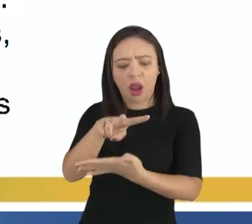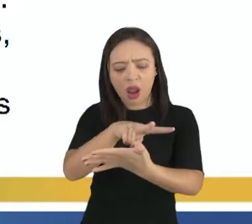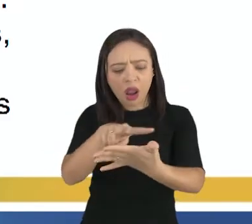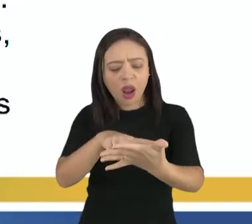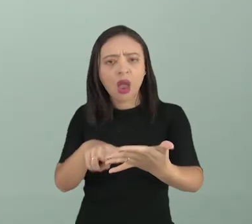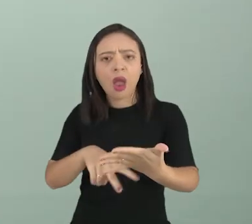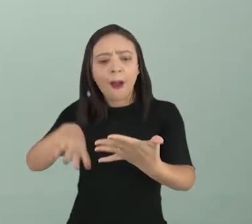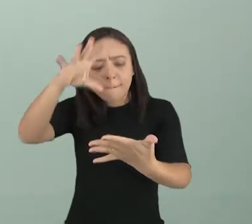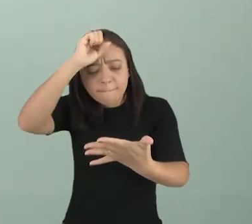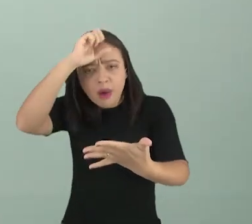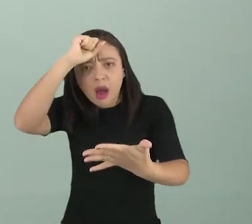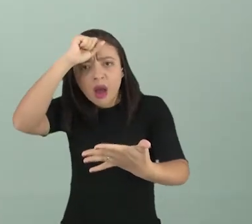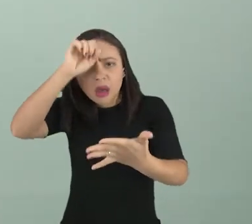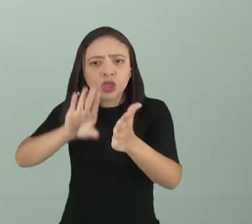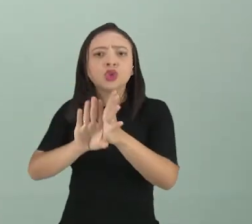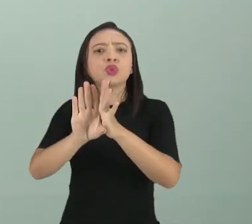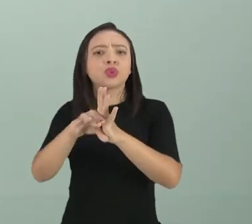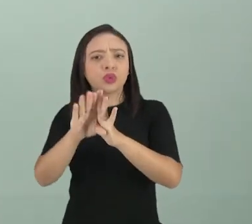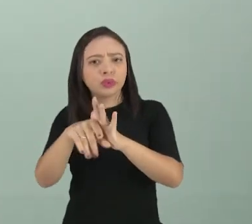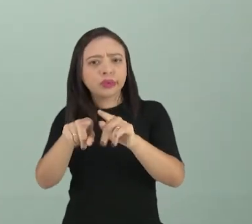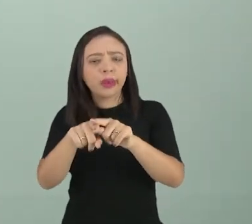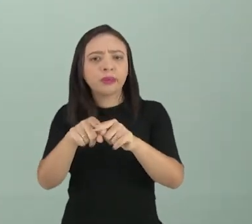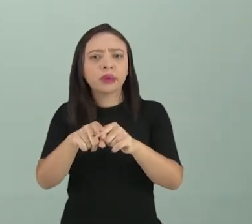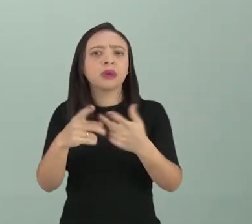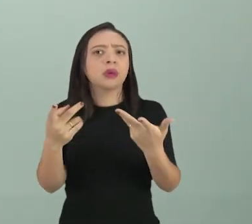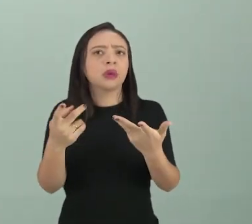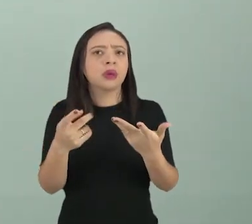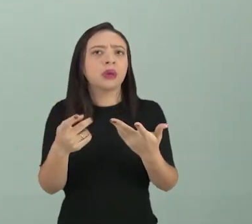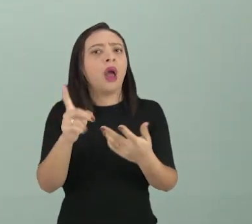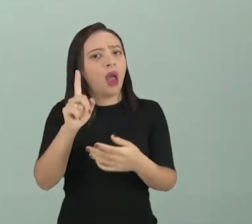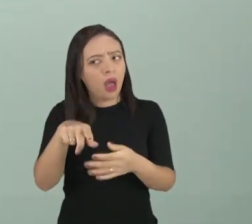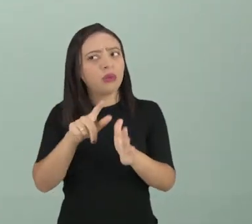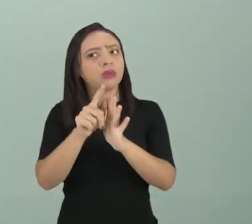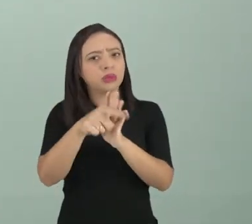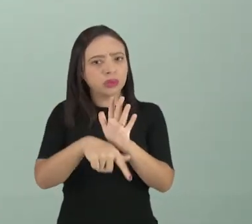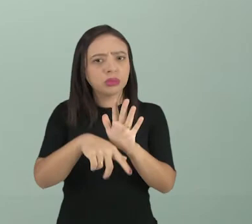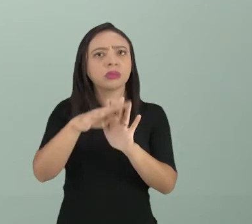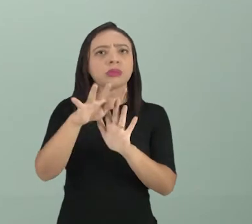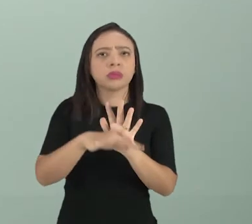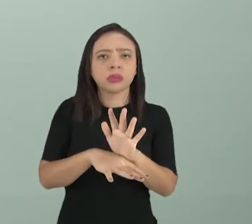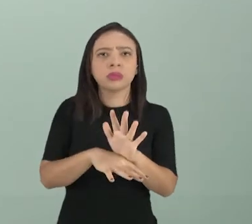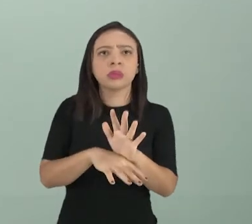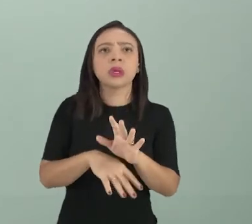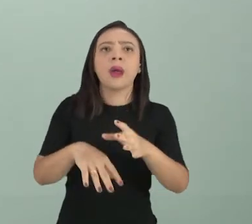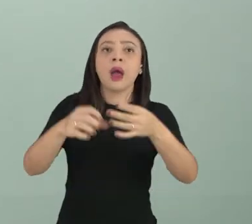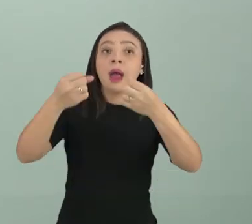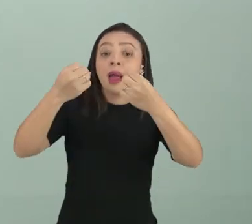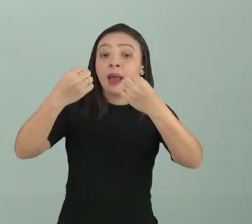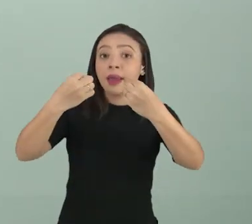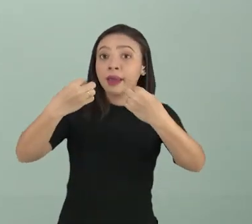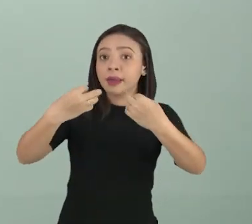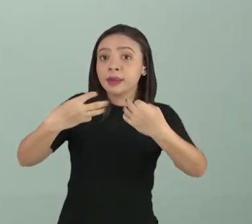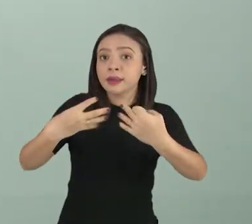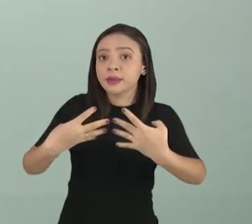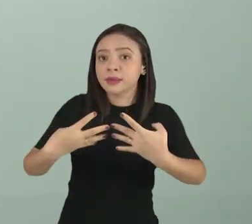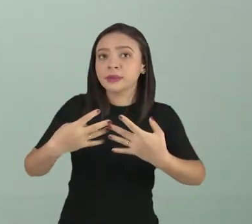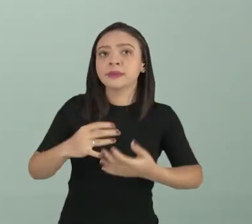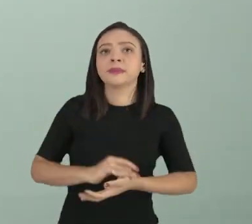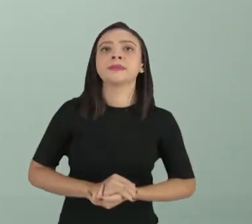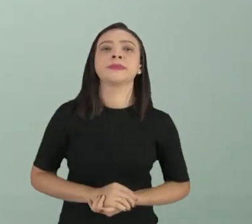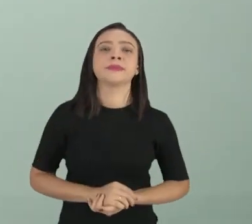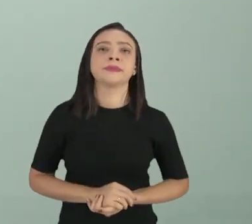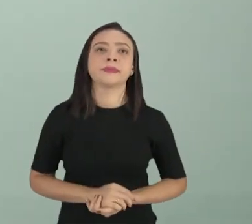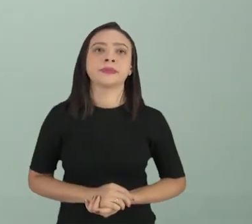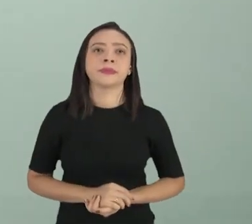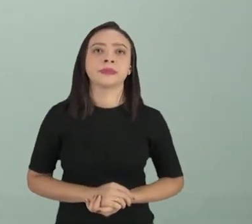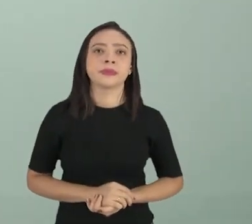lindo aprendendo conceitos estudando algumas festas onde é um gênero e esse explicativo do tipo